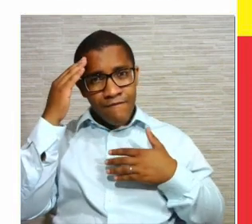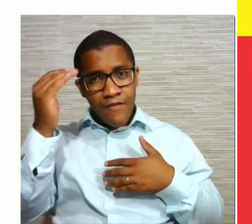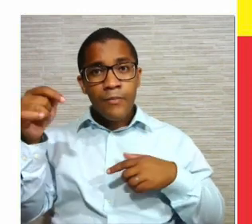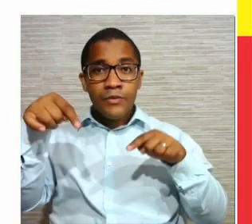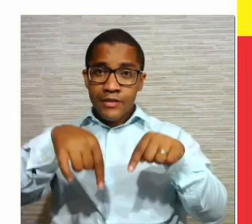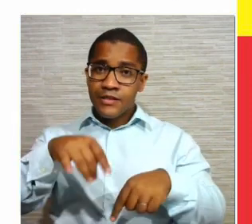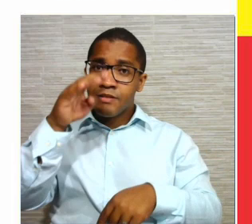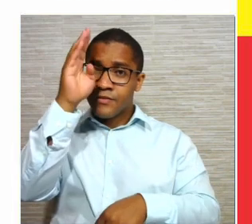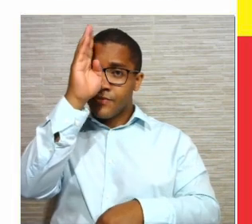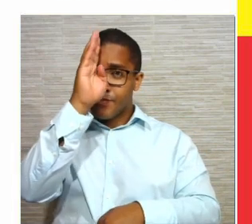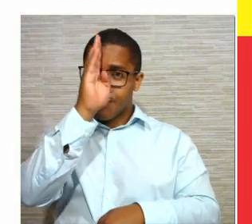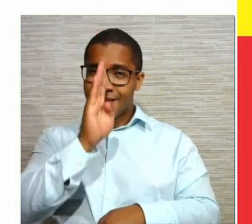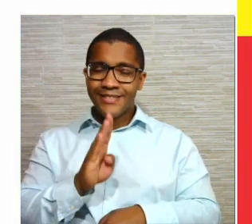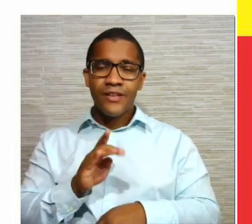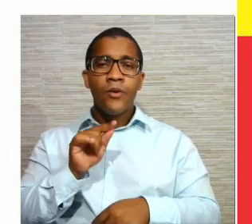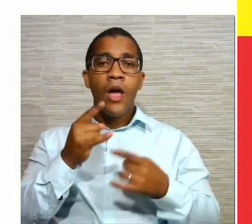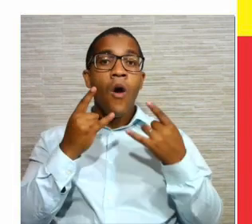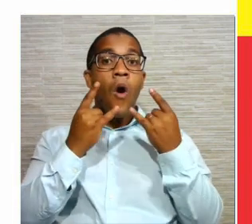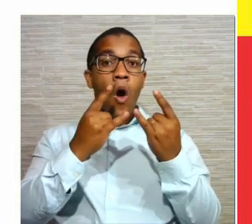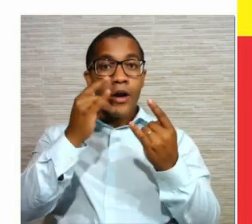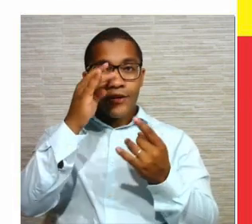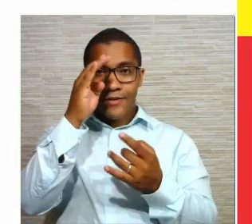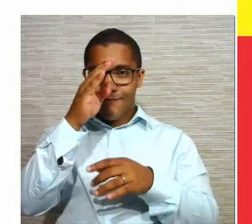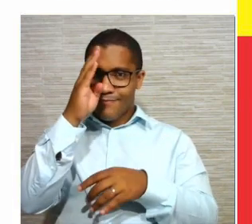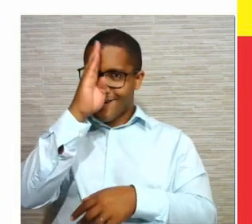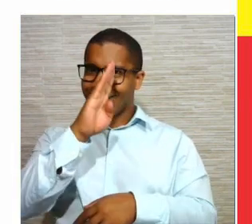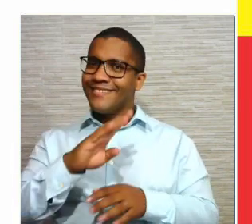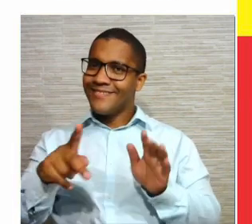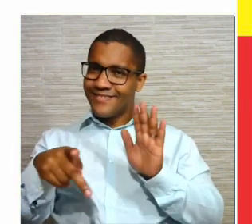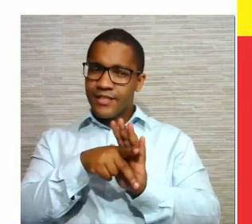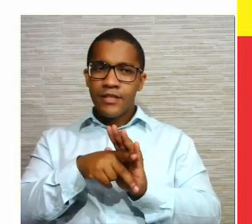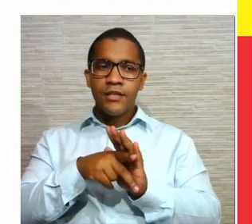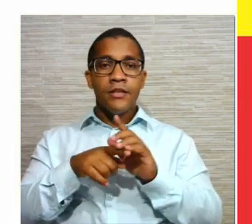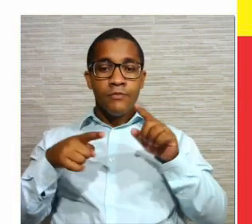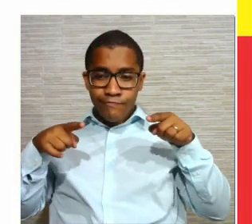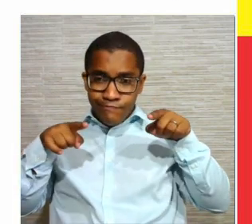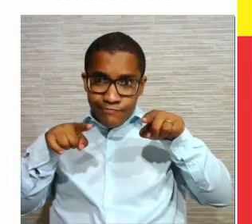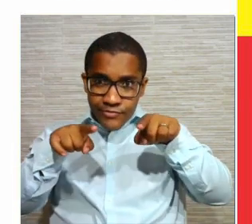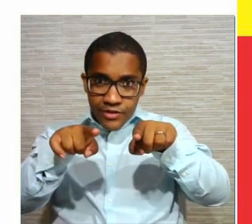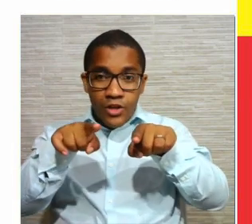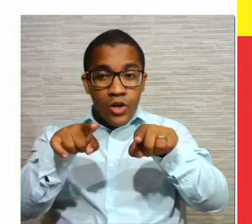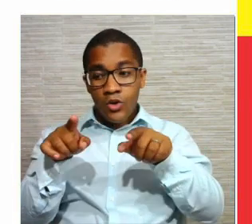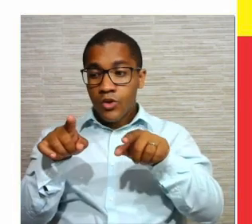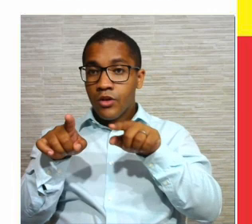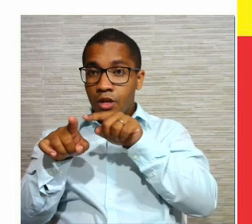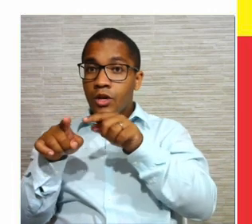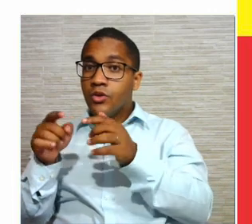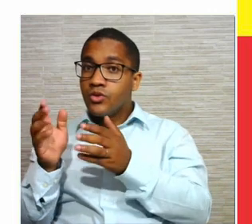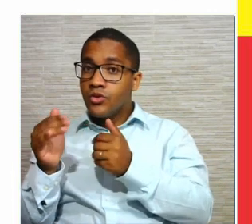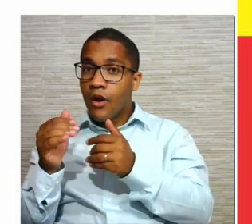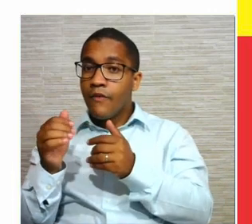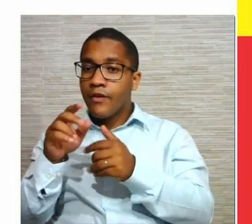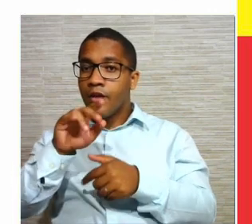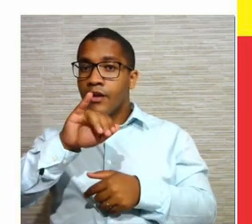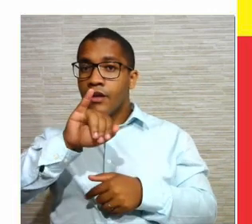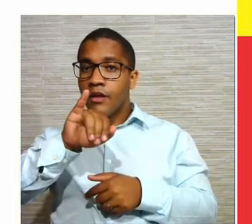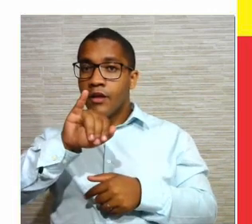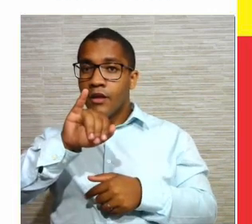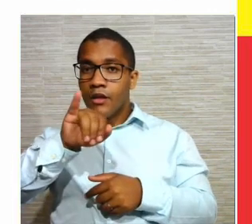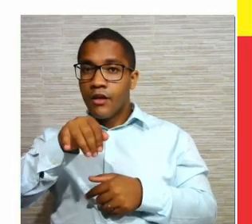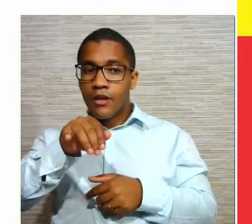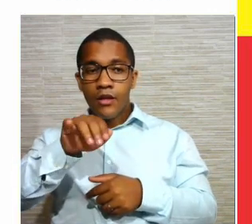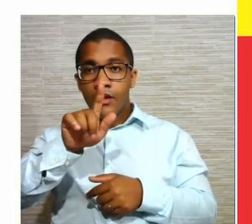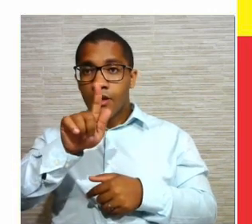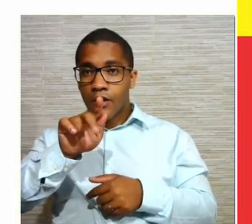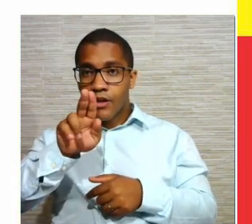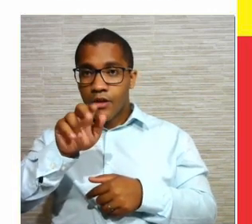sucesso no Brasil, né? Que é o rock brasileiro. Paralelamente, a Jovem Guarda seguia esses festivais de música, né? Os